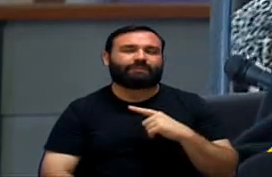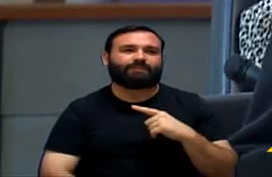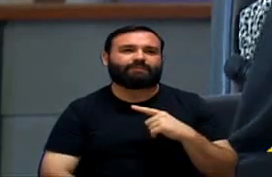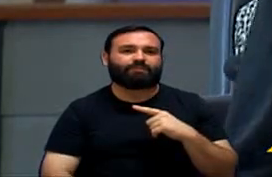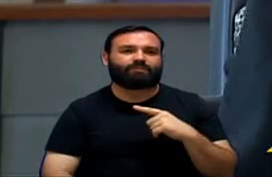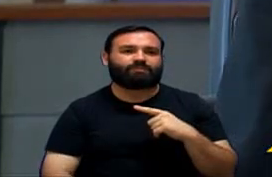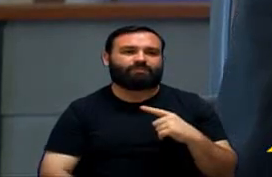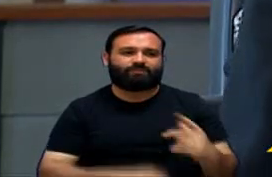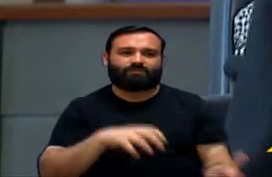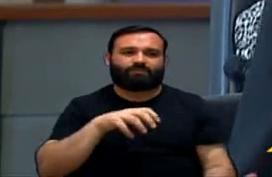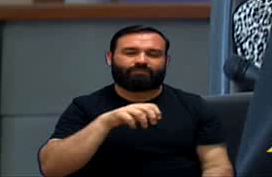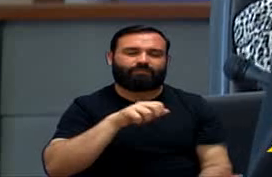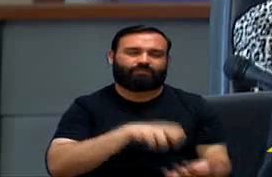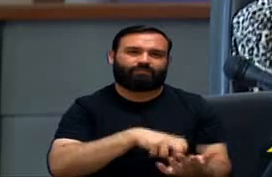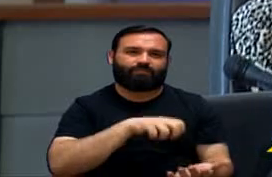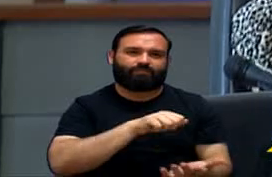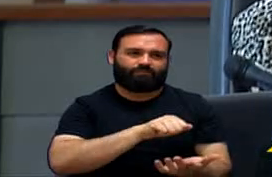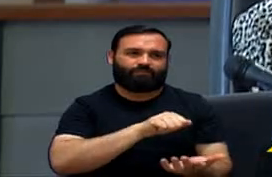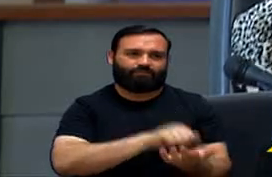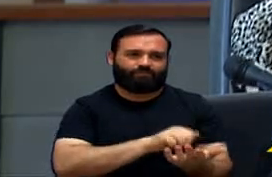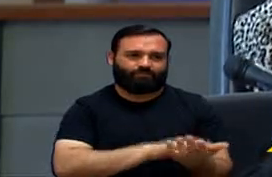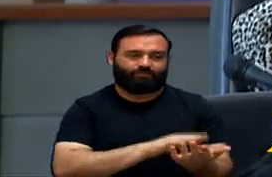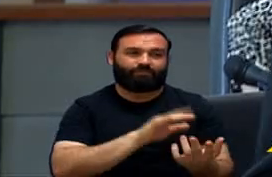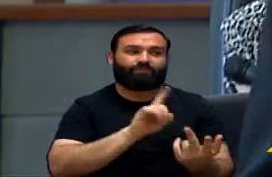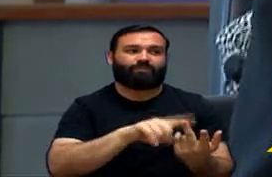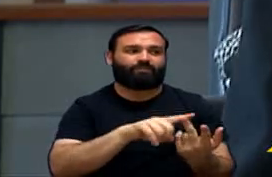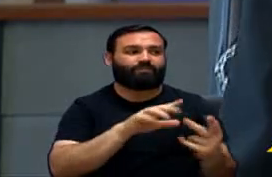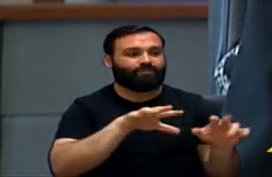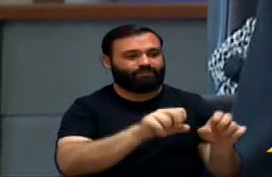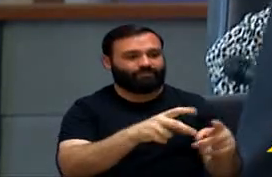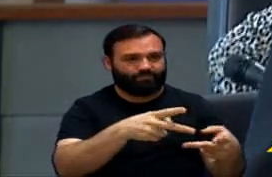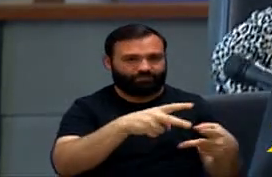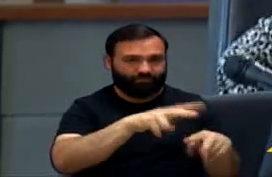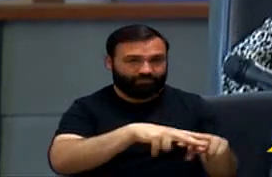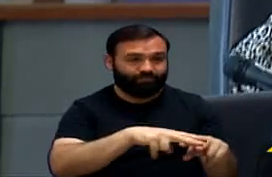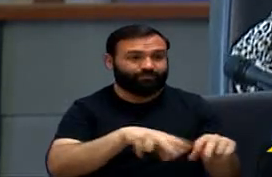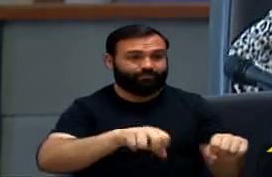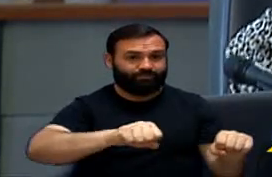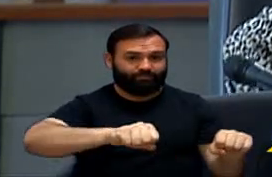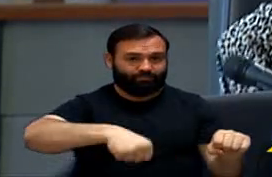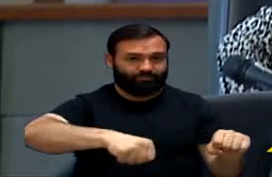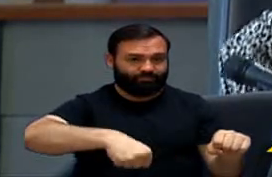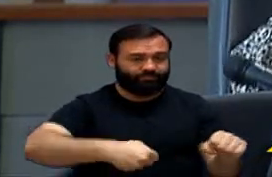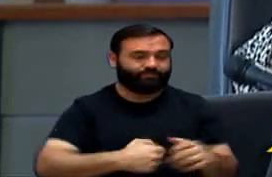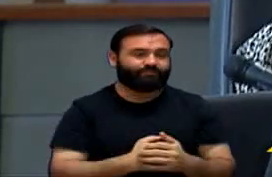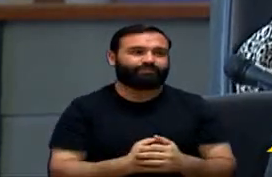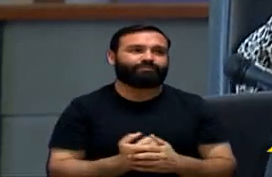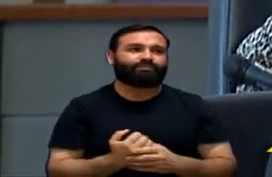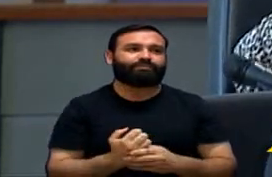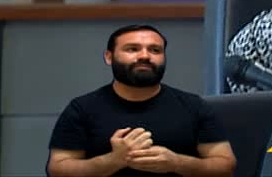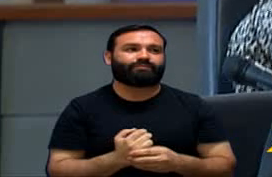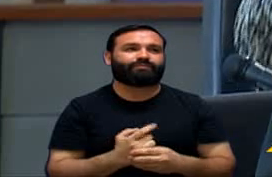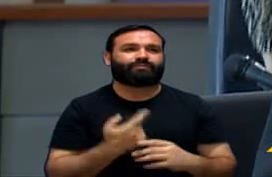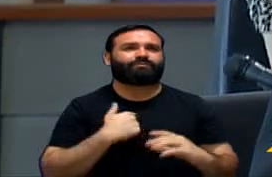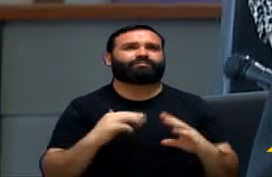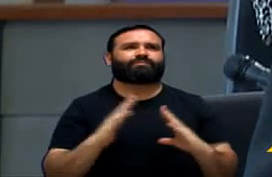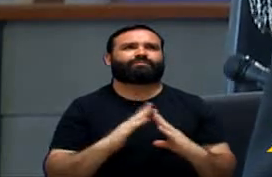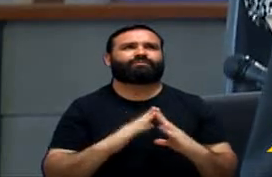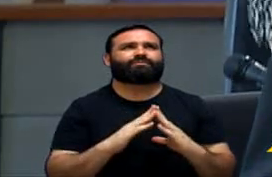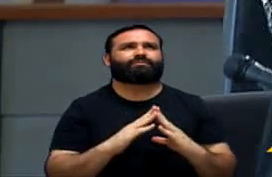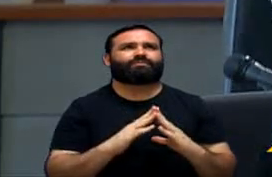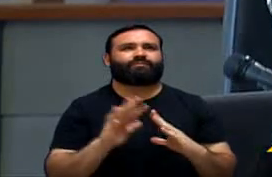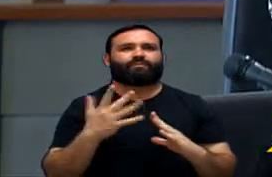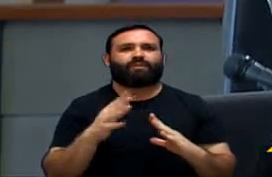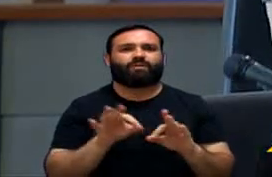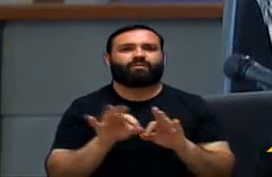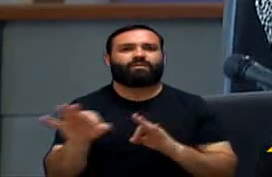na na punição na na apreensão dessas motos Olha eu moro a a 1